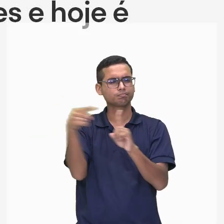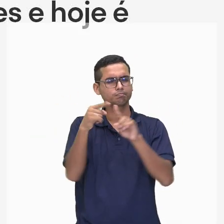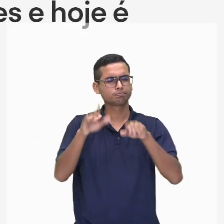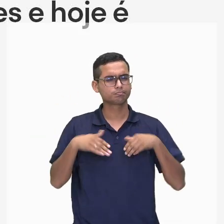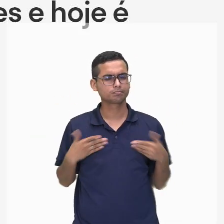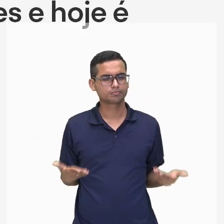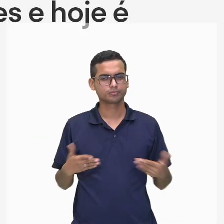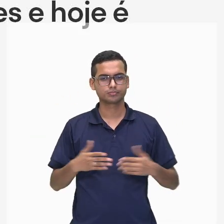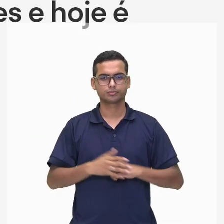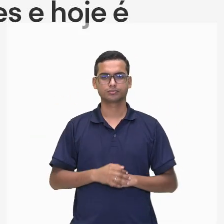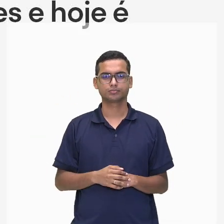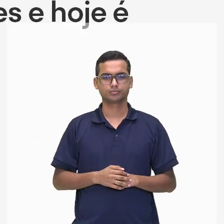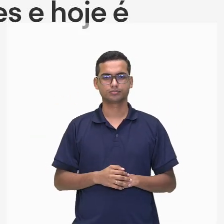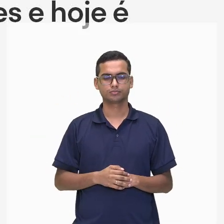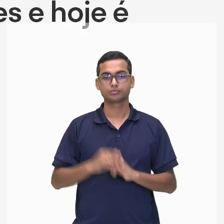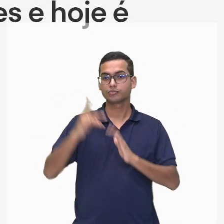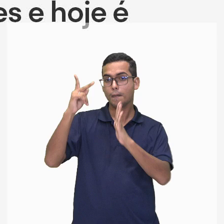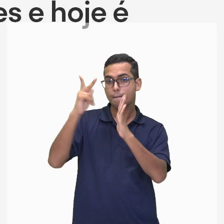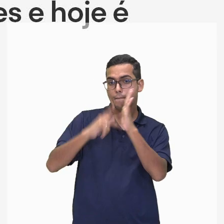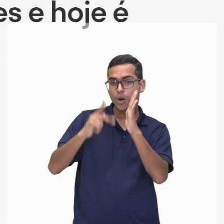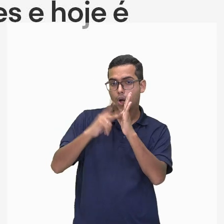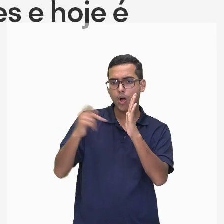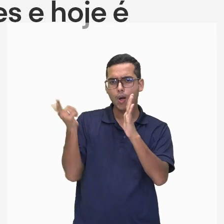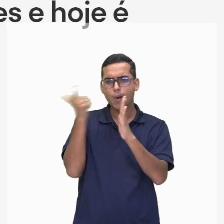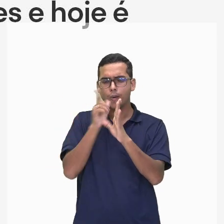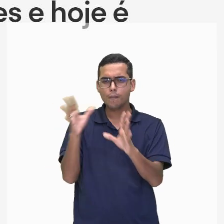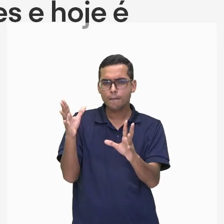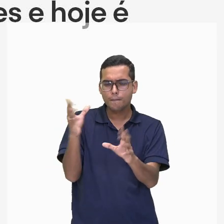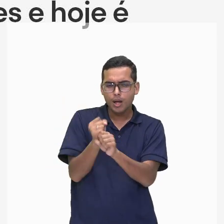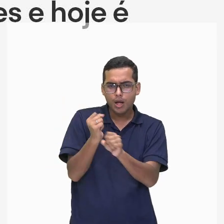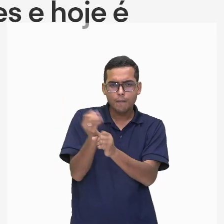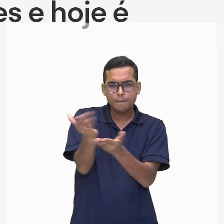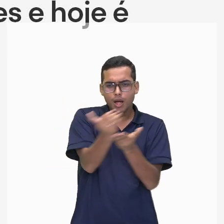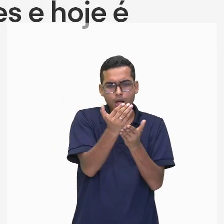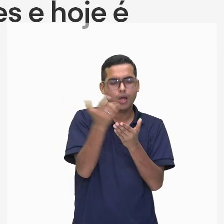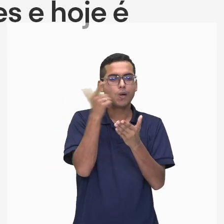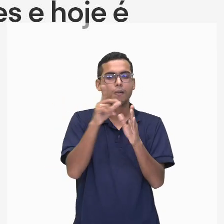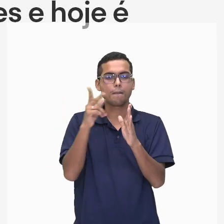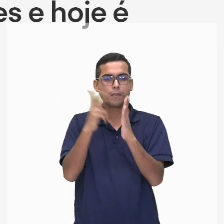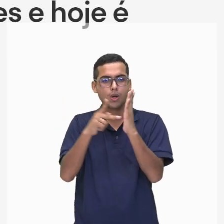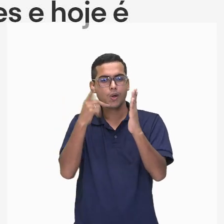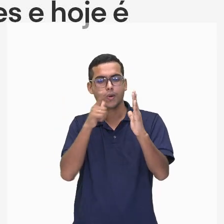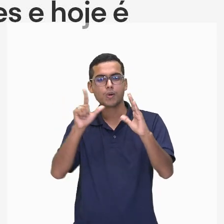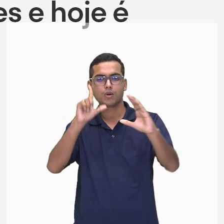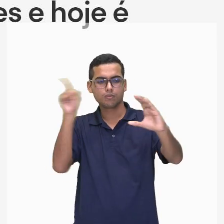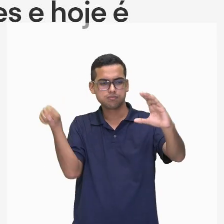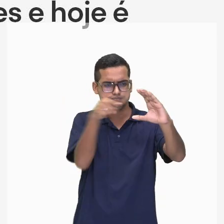dardo? Acumular pontos ao atingir áreas específicas do alvo.